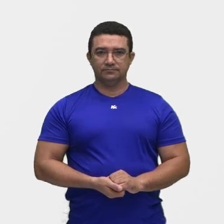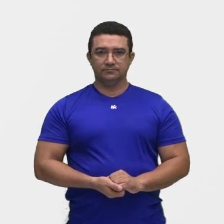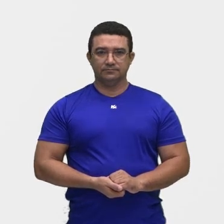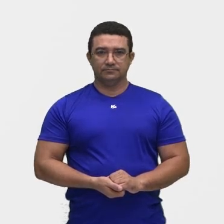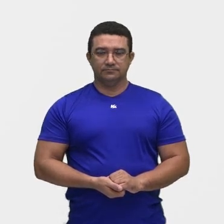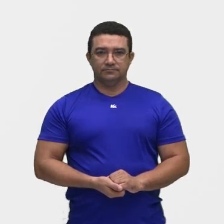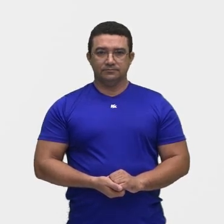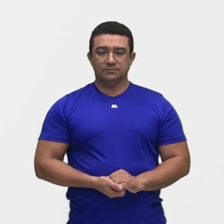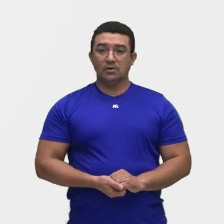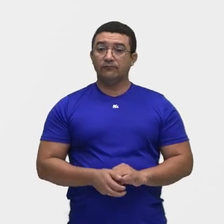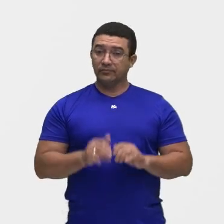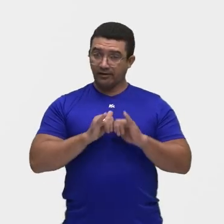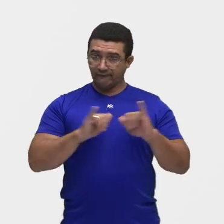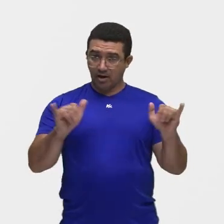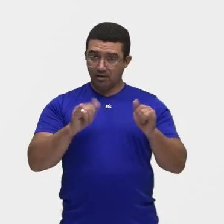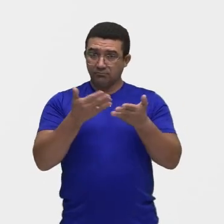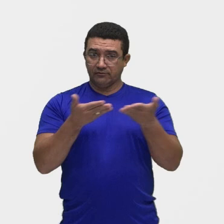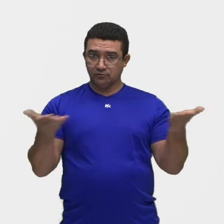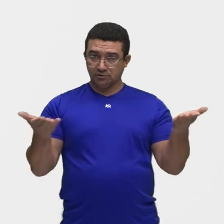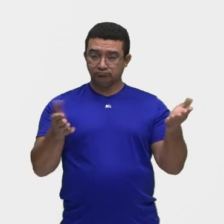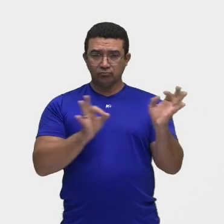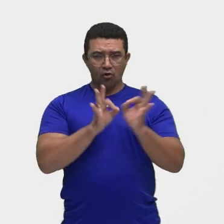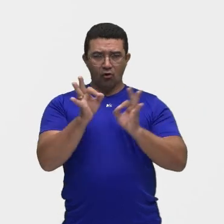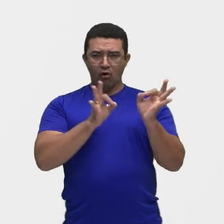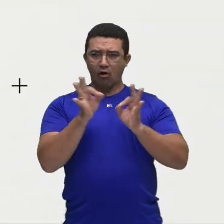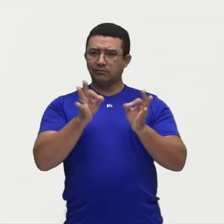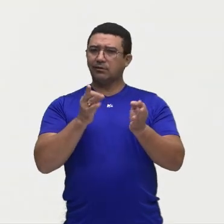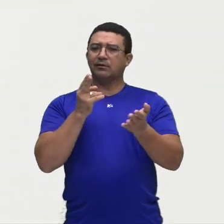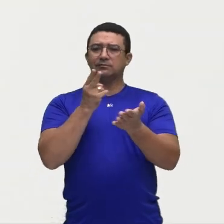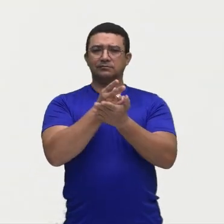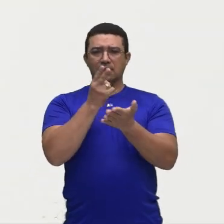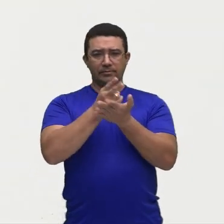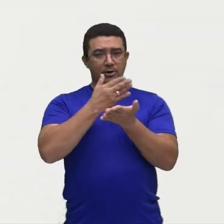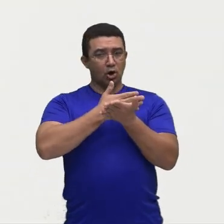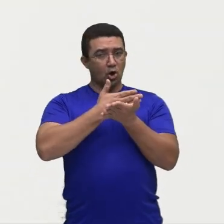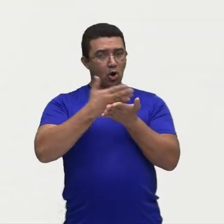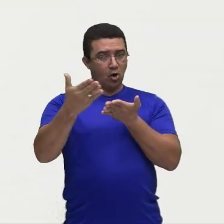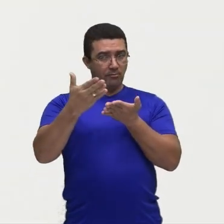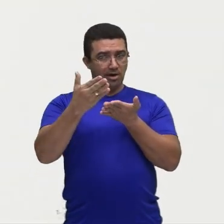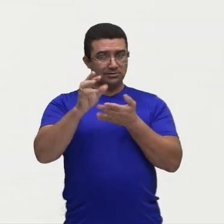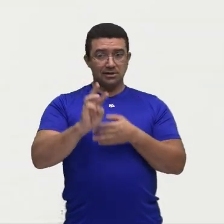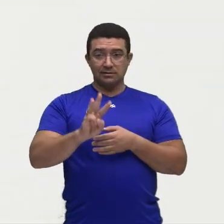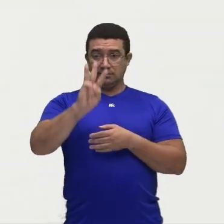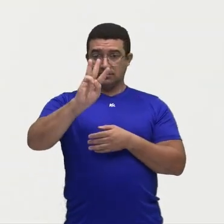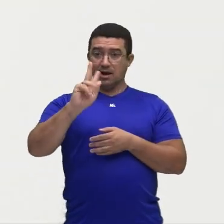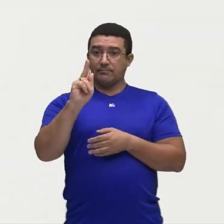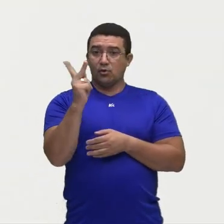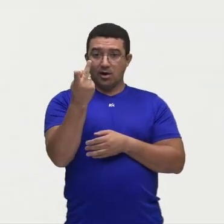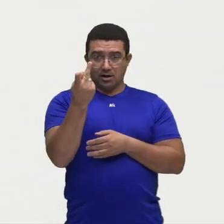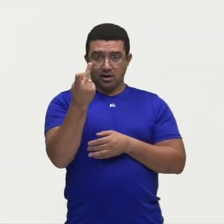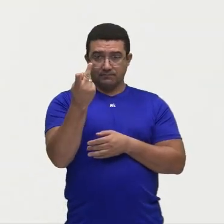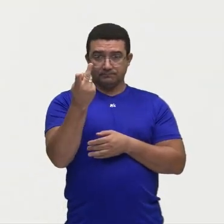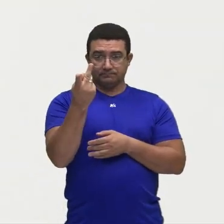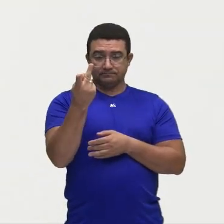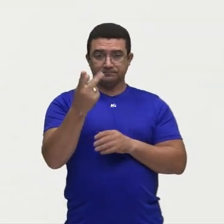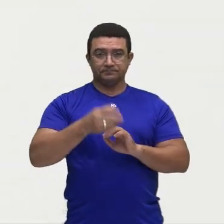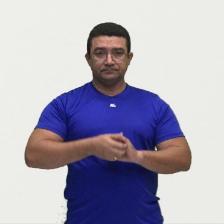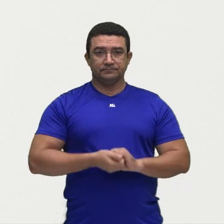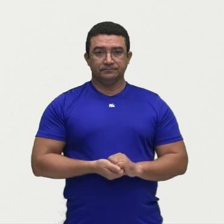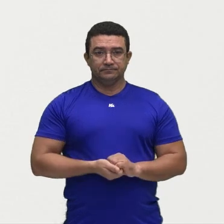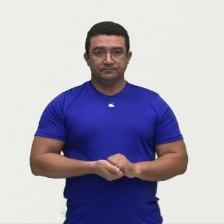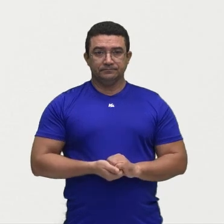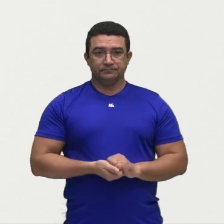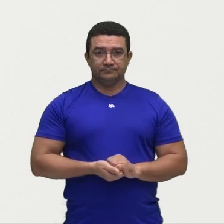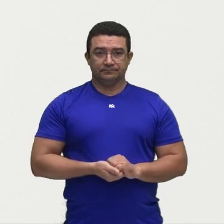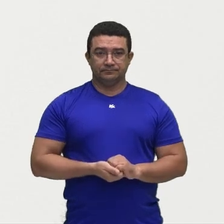Como eu falei para vocês, people, a ordem sempre inicia com o meu WH word.